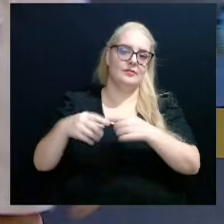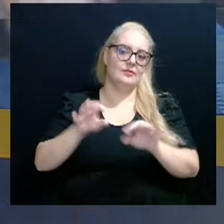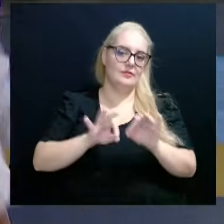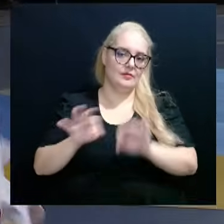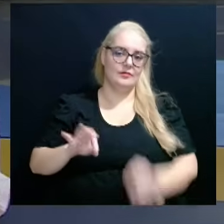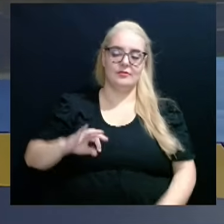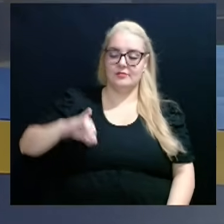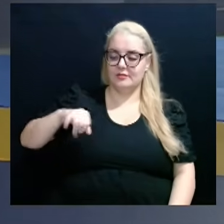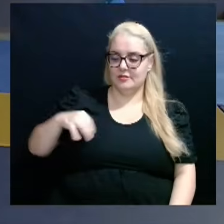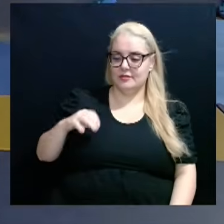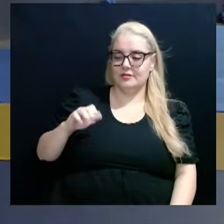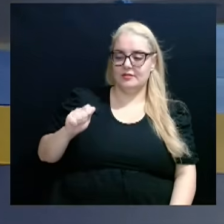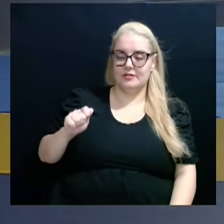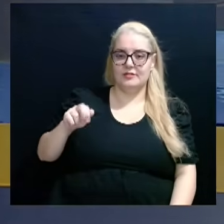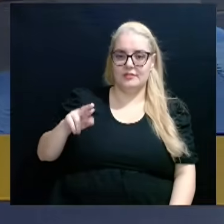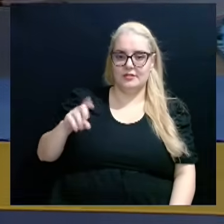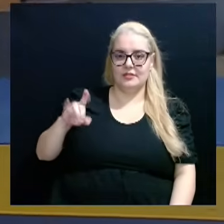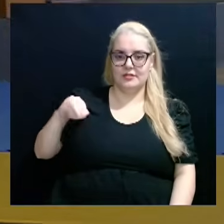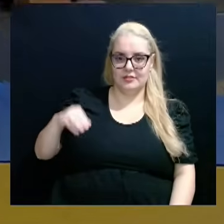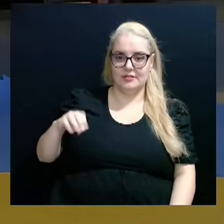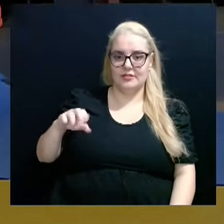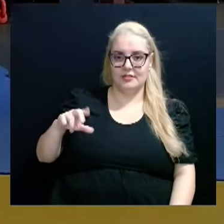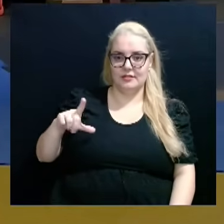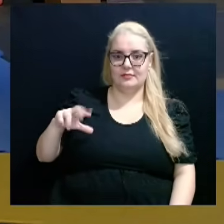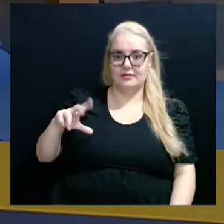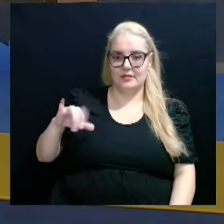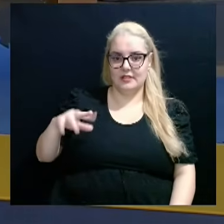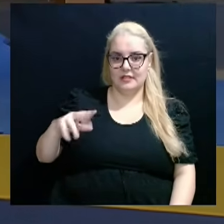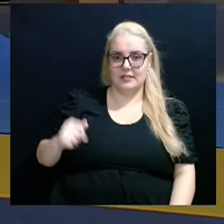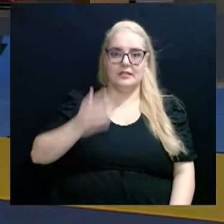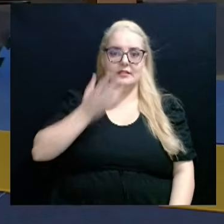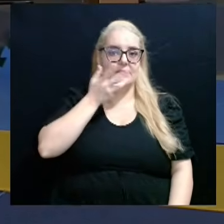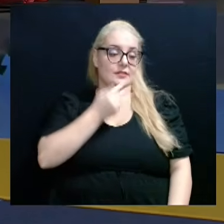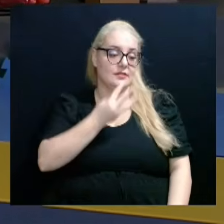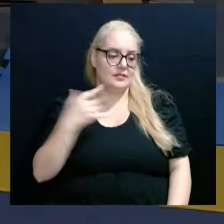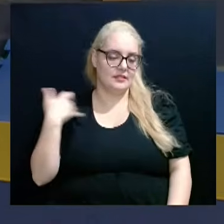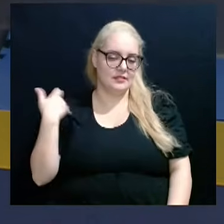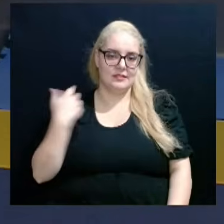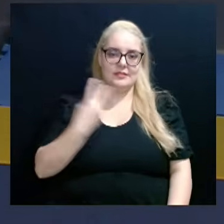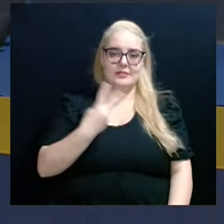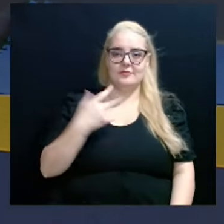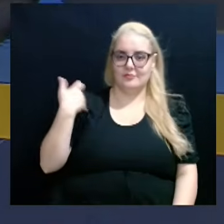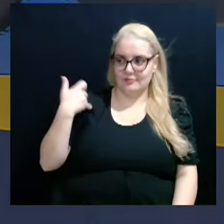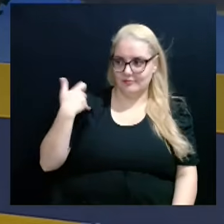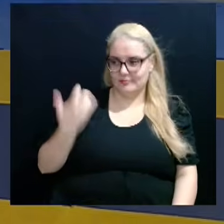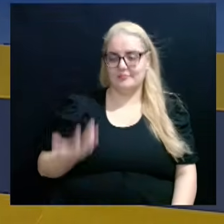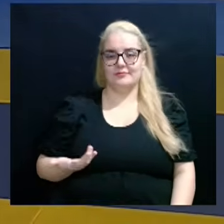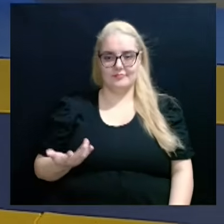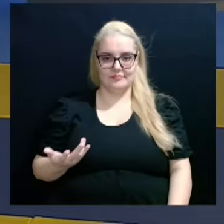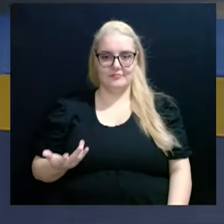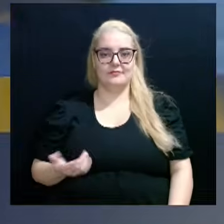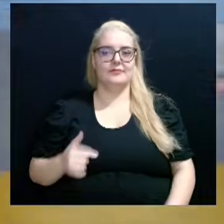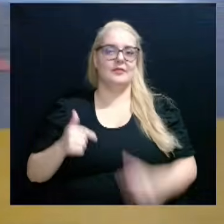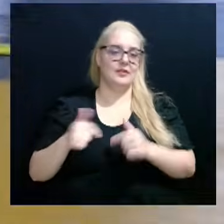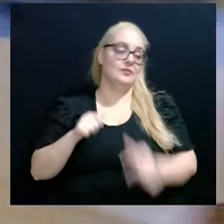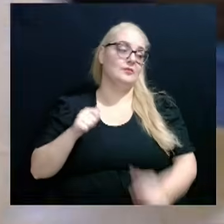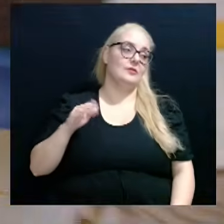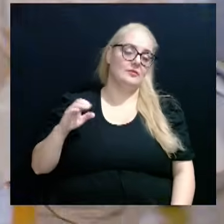voluntário. E lá tem crianças de 3 anos, 2 anos. Eu também trabalho aqui com as crianças do ABC, da Educação